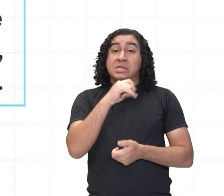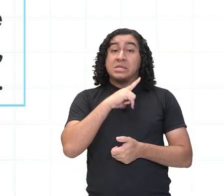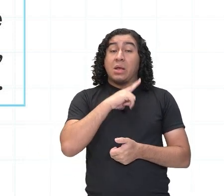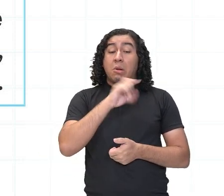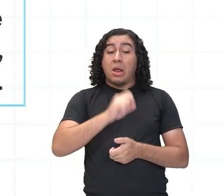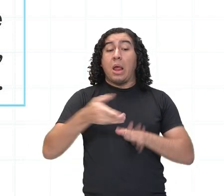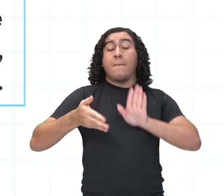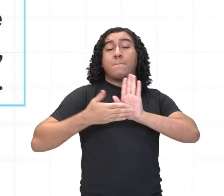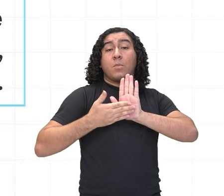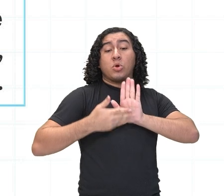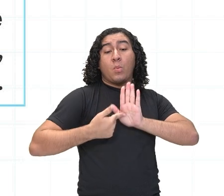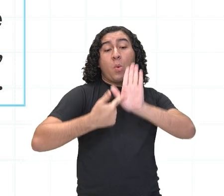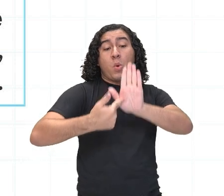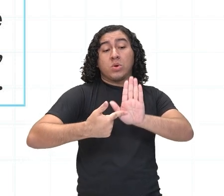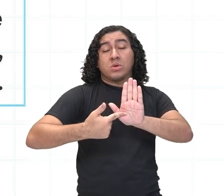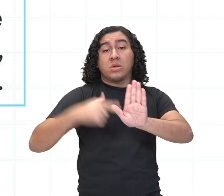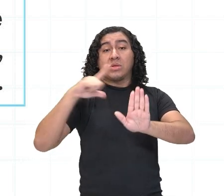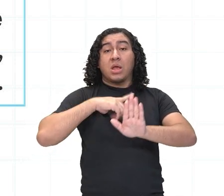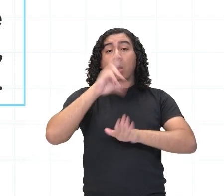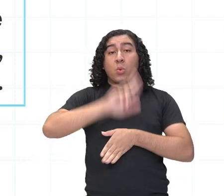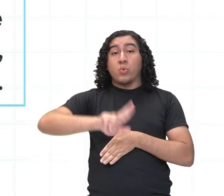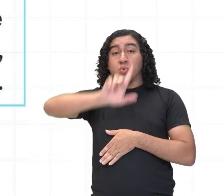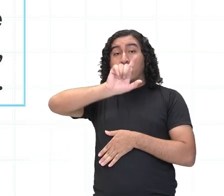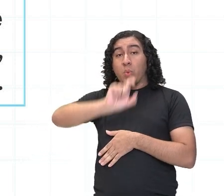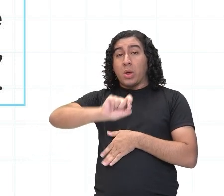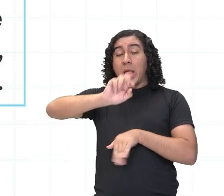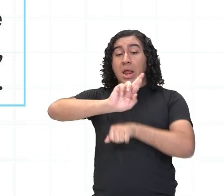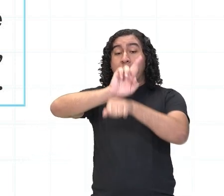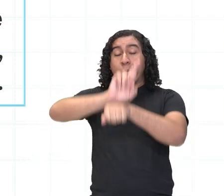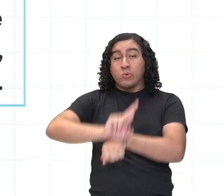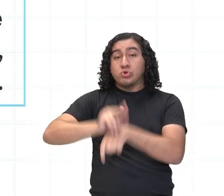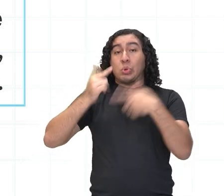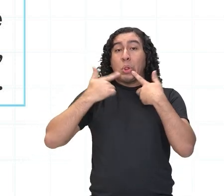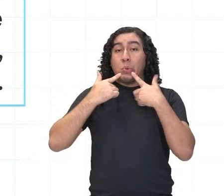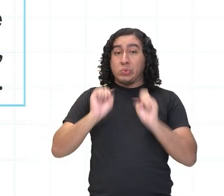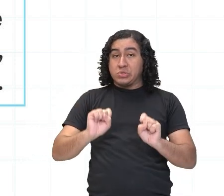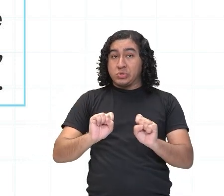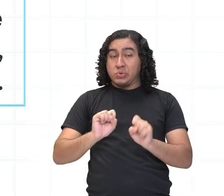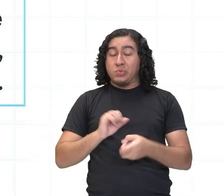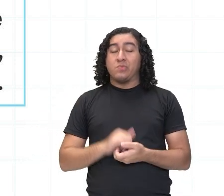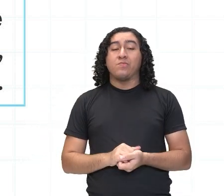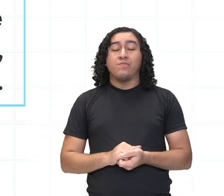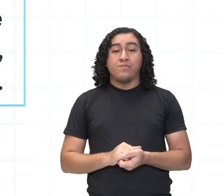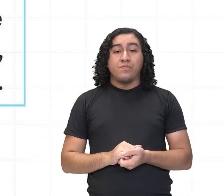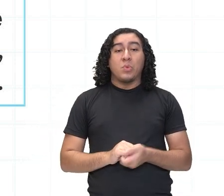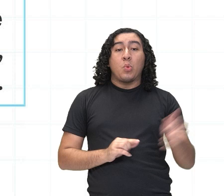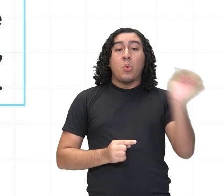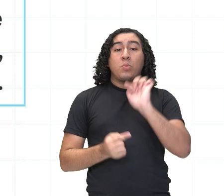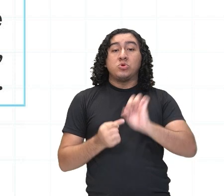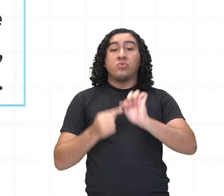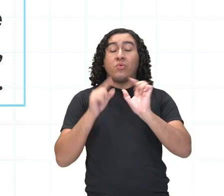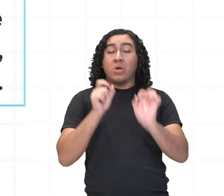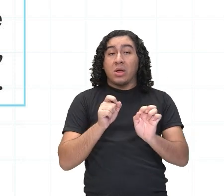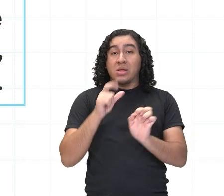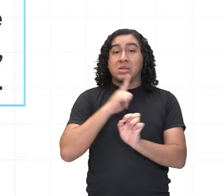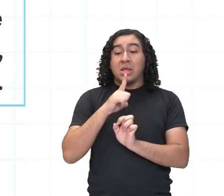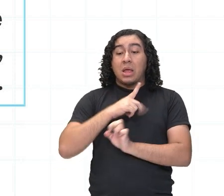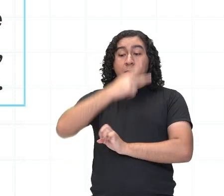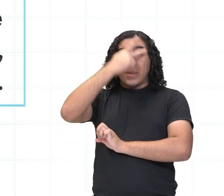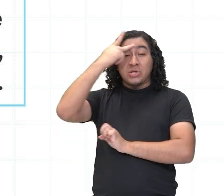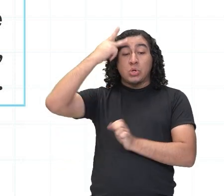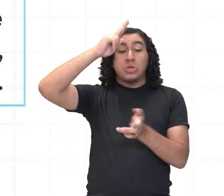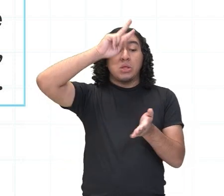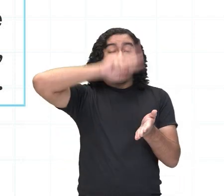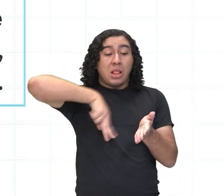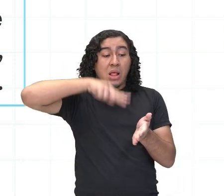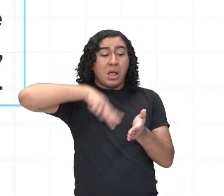tese, é o momento em que há o emprego de recursos linguísticos, que visam ao engajamento do leitor, por